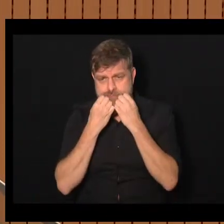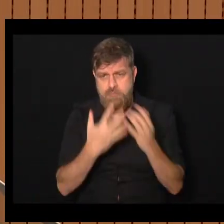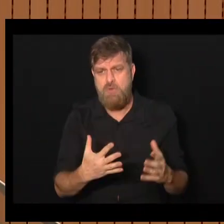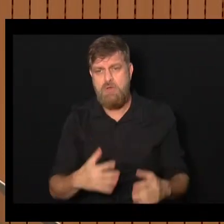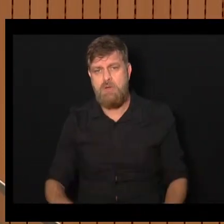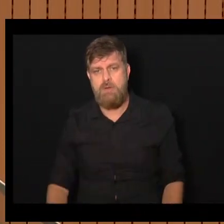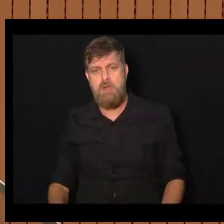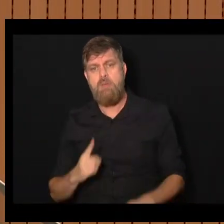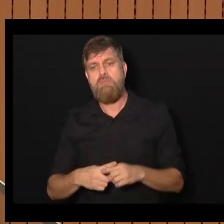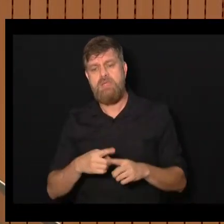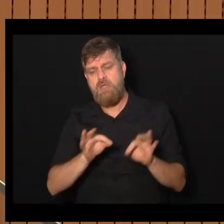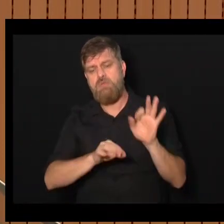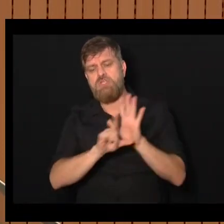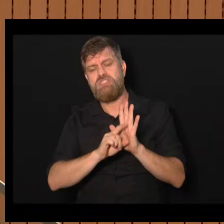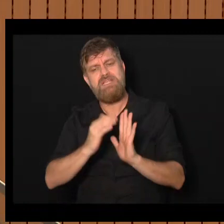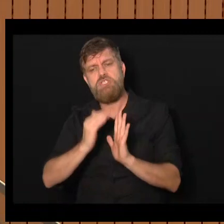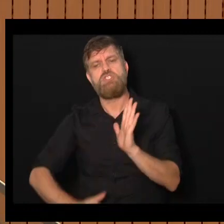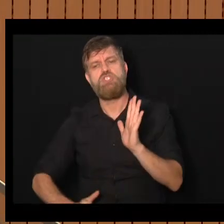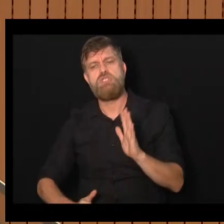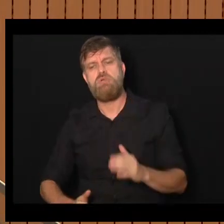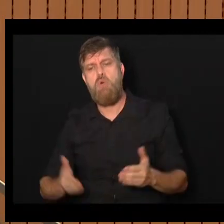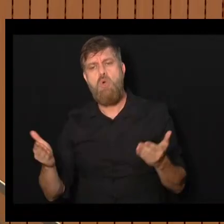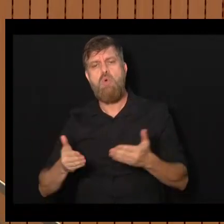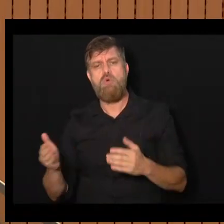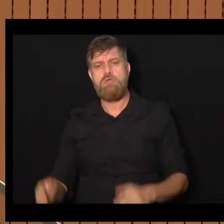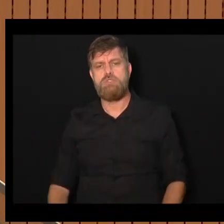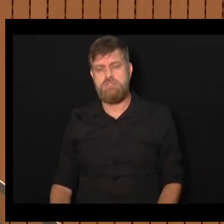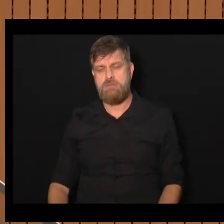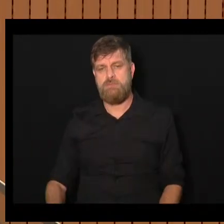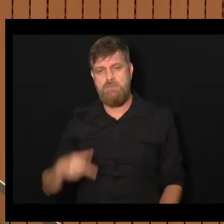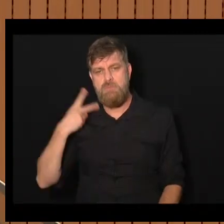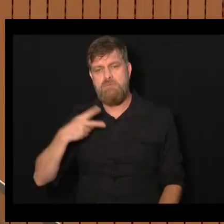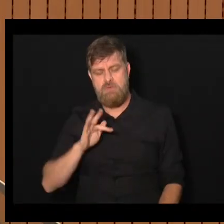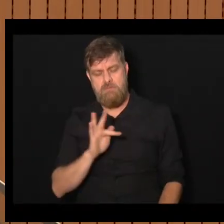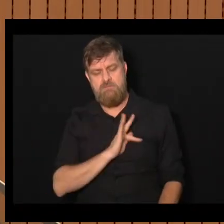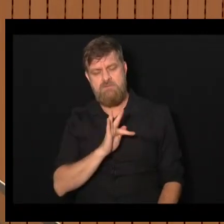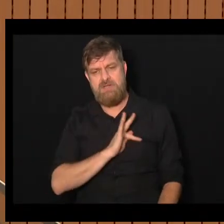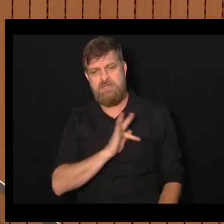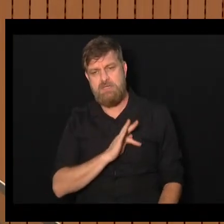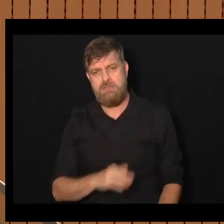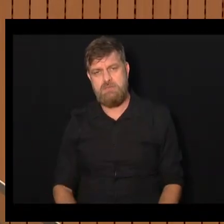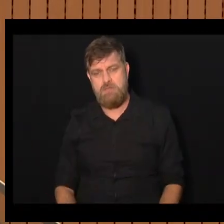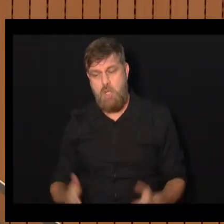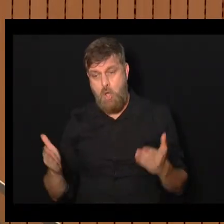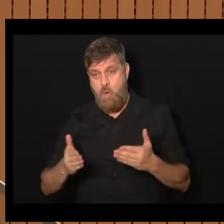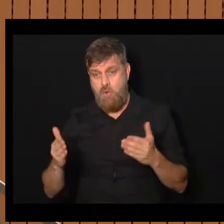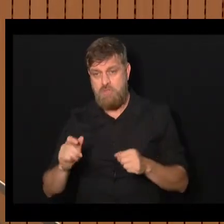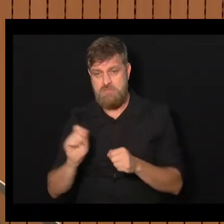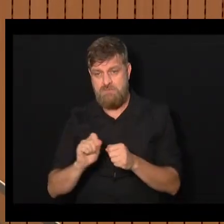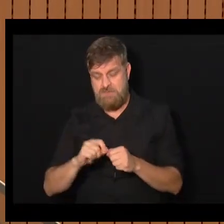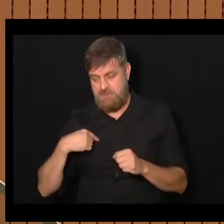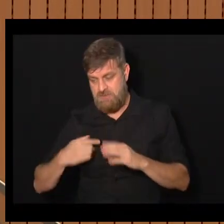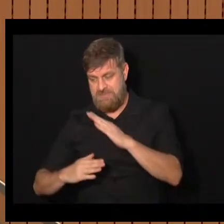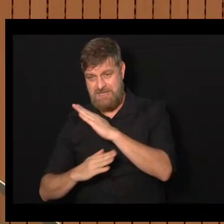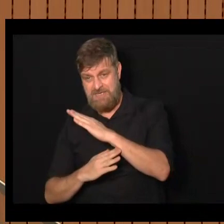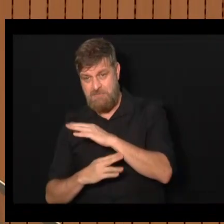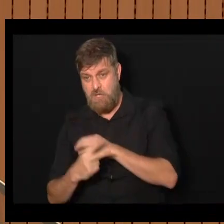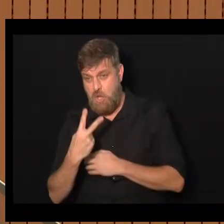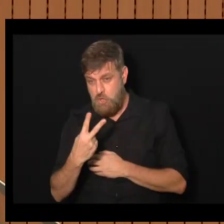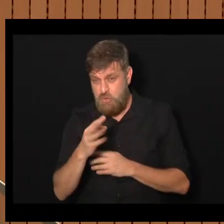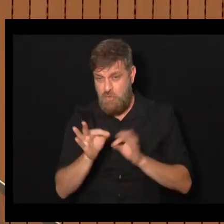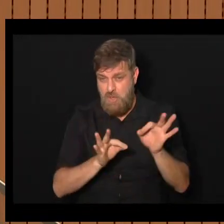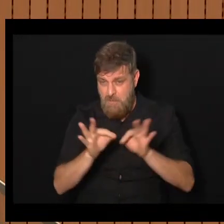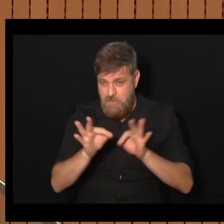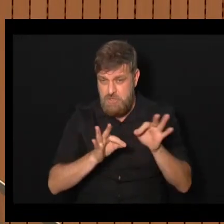à retirada do projeto de lei do vereador Fernando Mendes, que hoje trouxe a essa casa dois